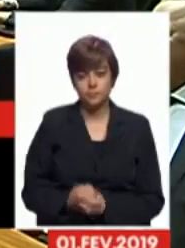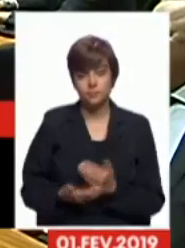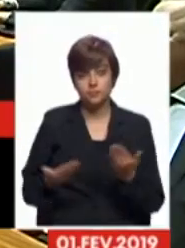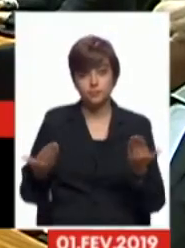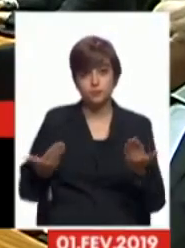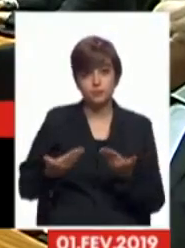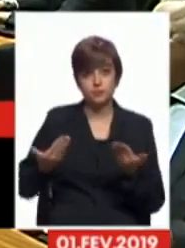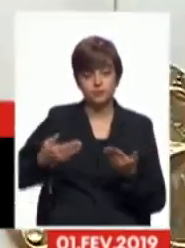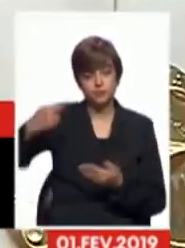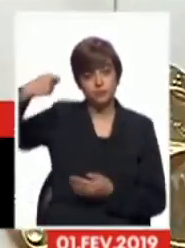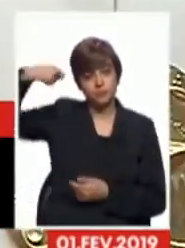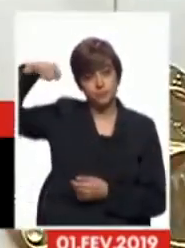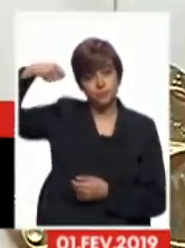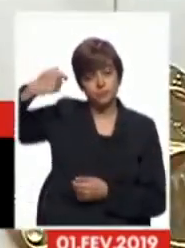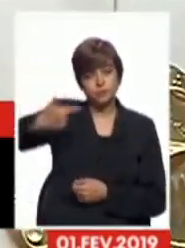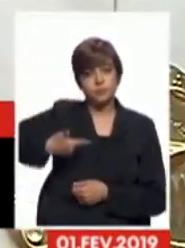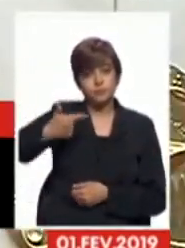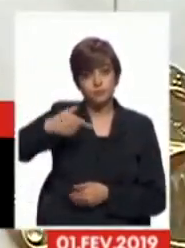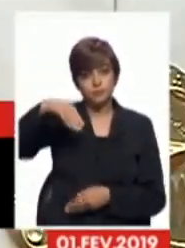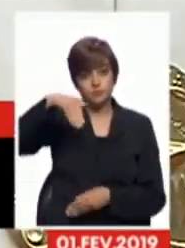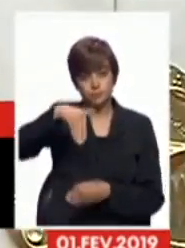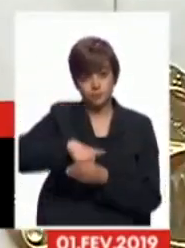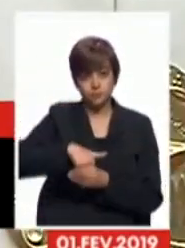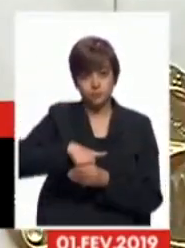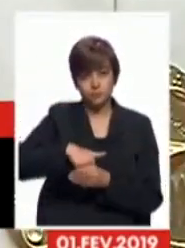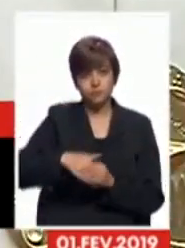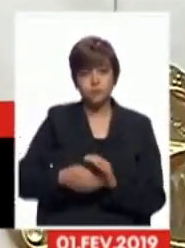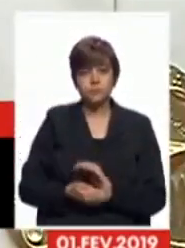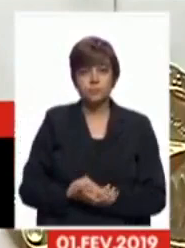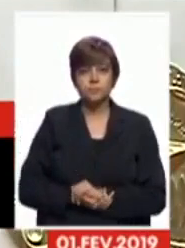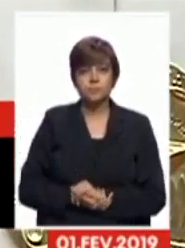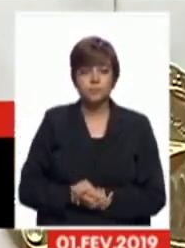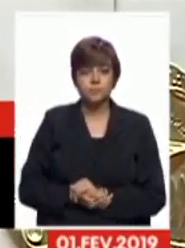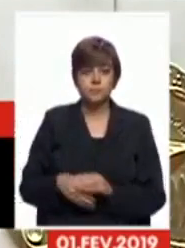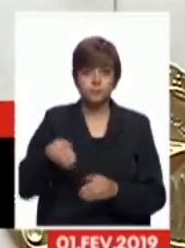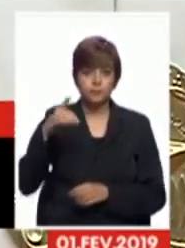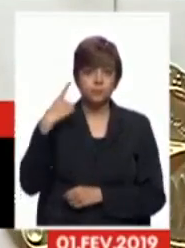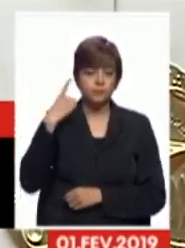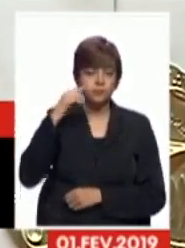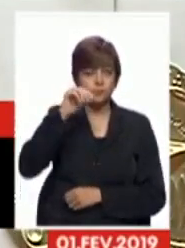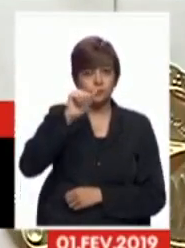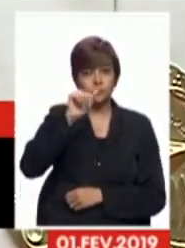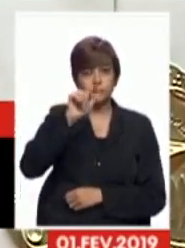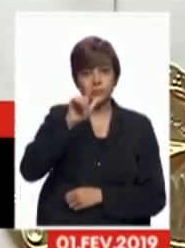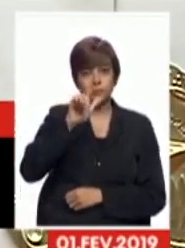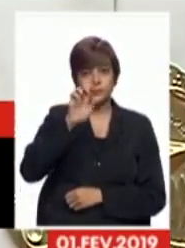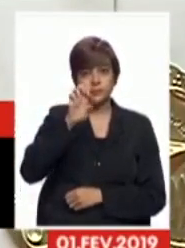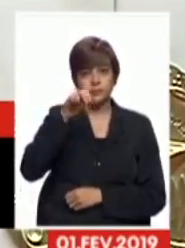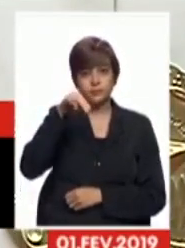Em votação, segunda chamada, gente. Deputada Alencar da Silveira, candidato.